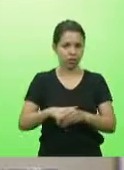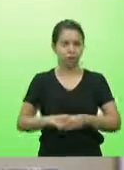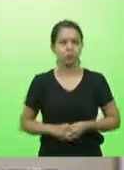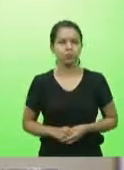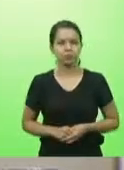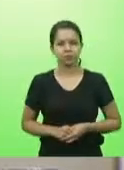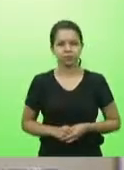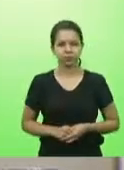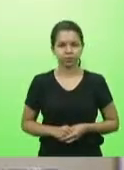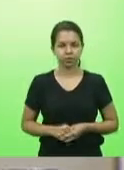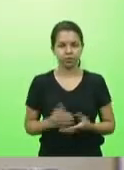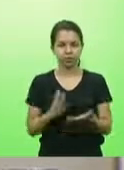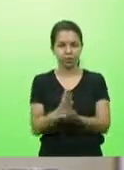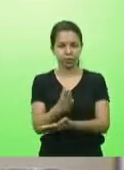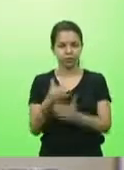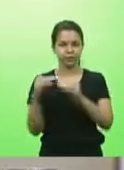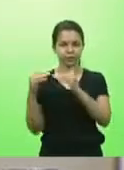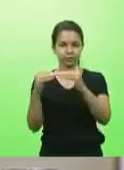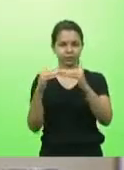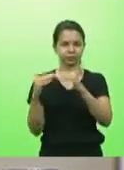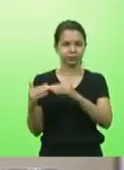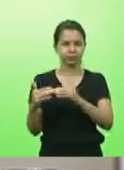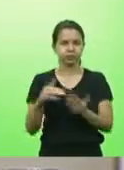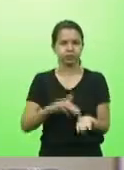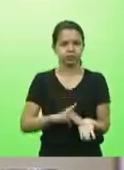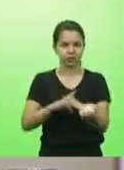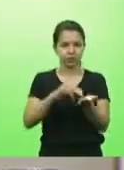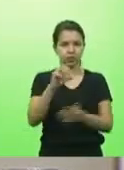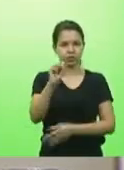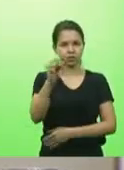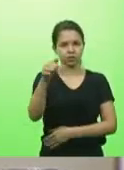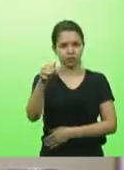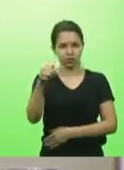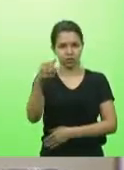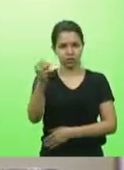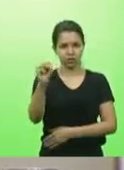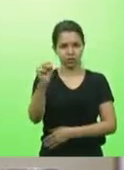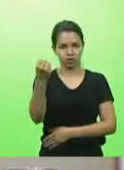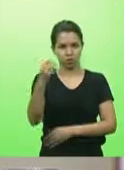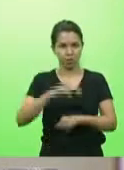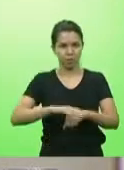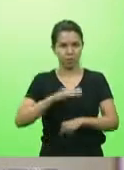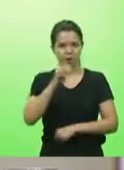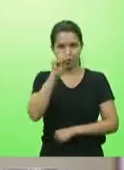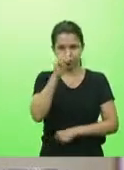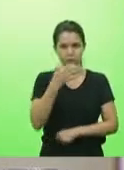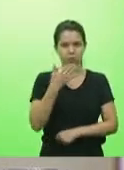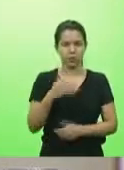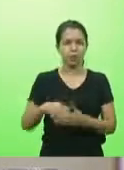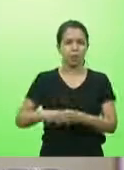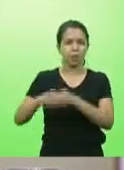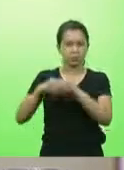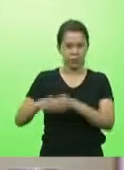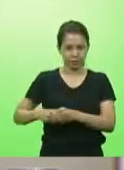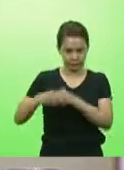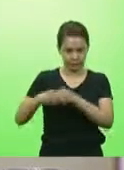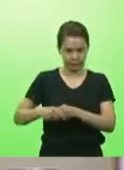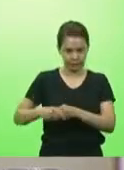encontram. Aprovado por unanimidade. Moções 87 e 88, autor deputado João Amin. Cumprimentando as empresas